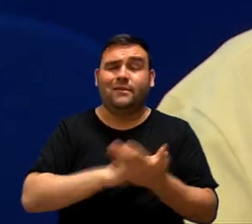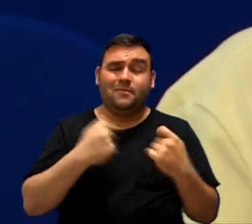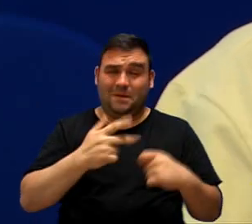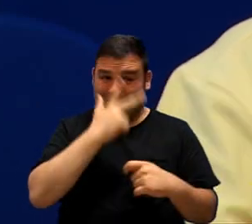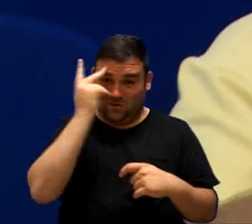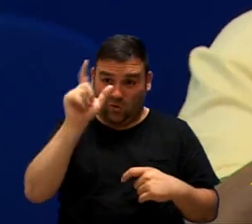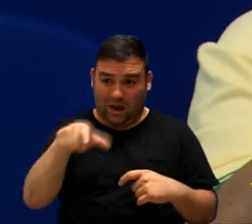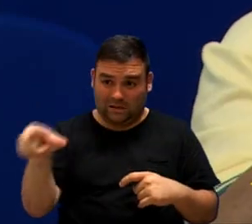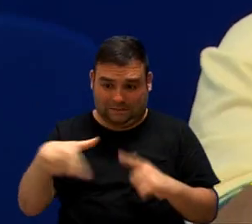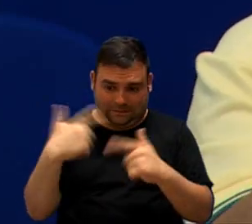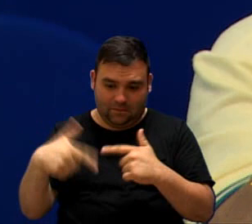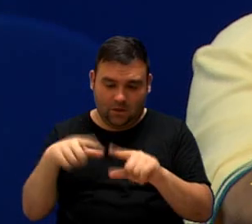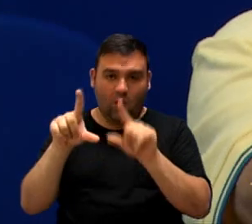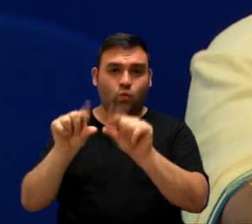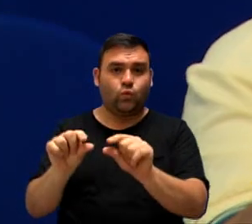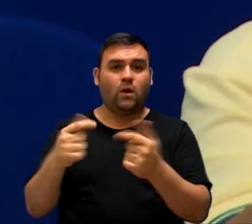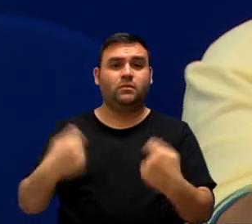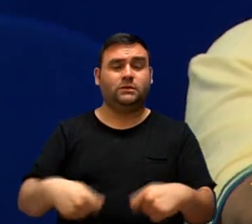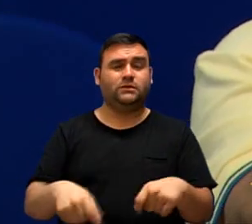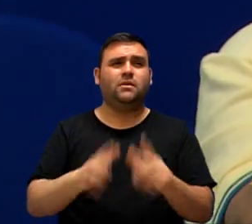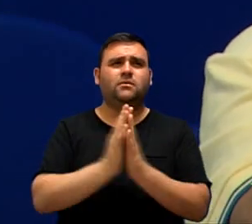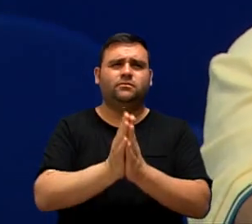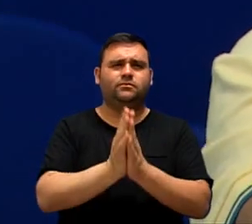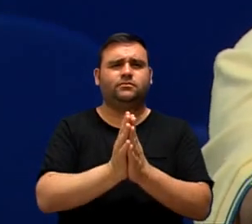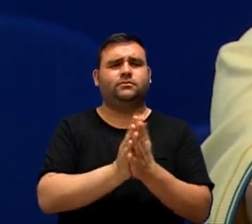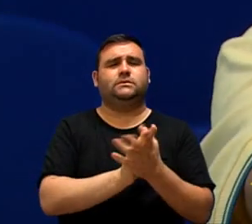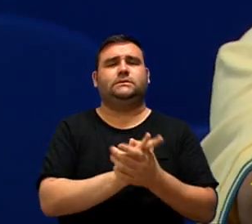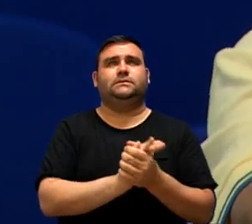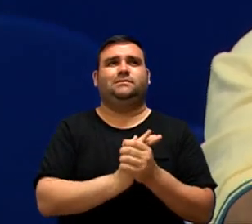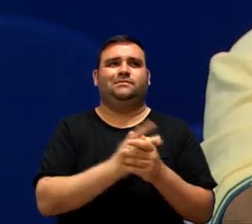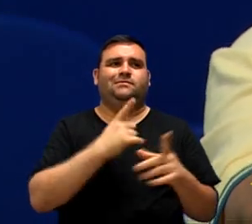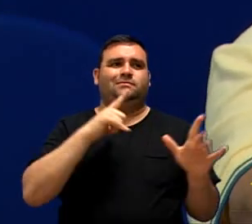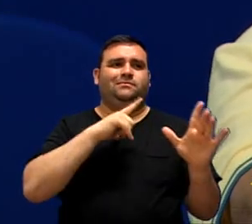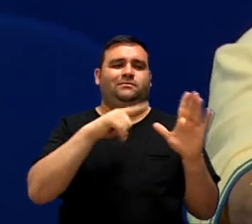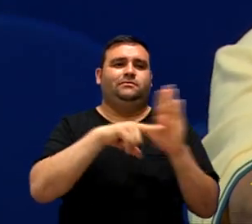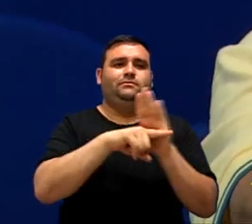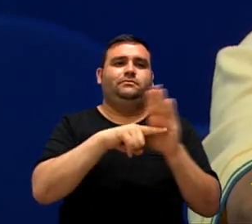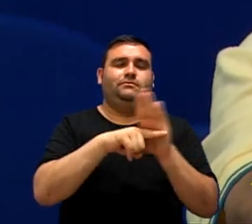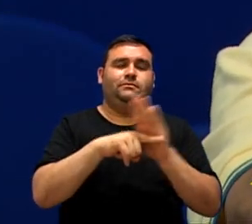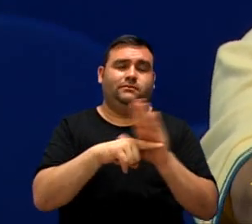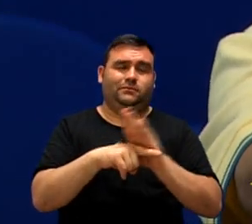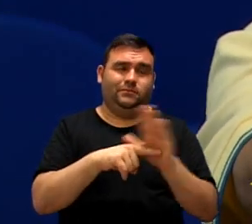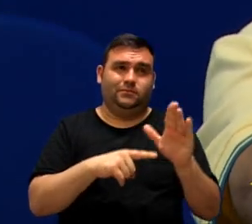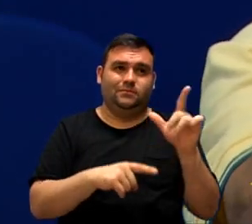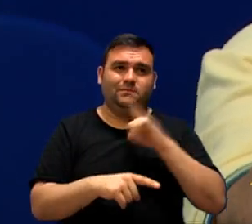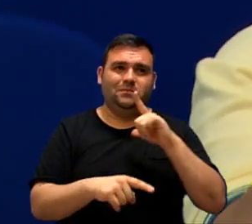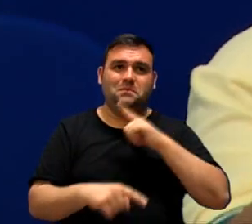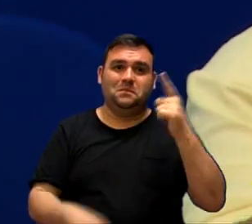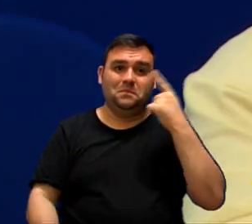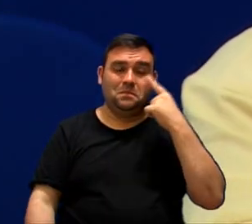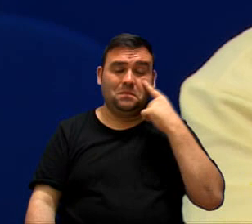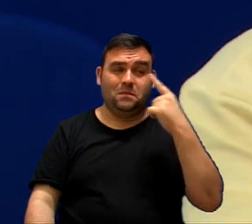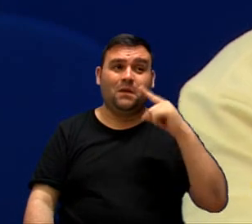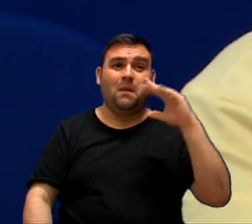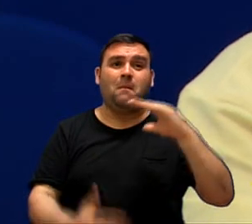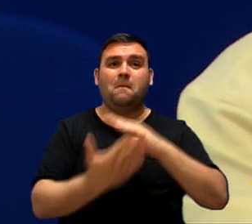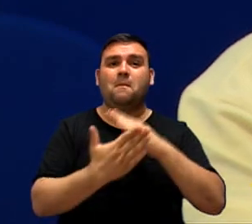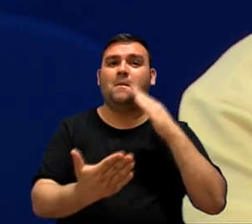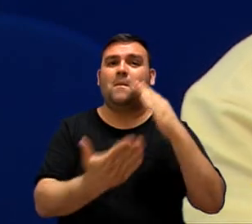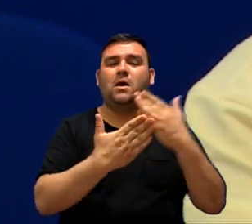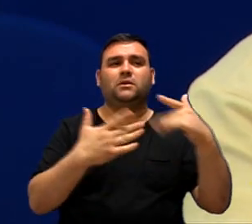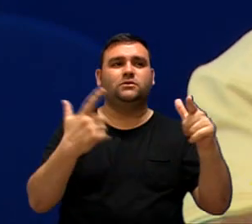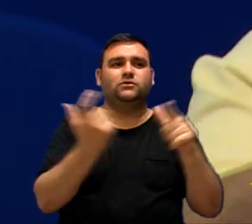Então, eu pediria ao senhor, faz um apanhado de uma curva VC das maiores despesas